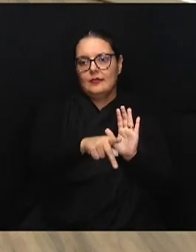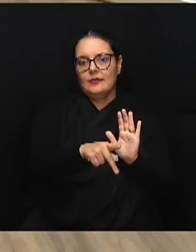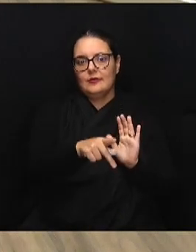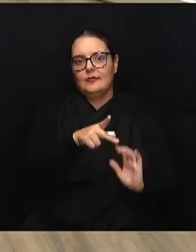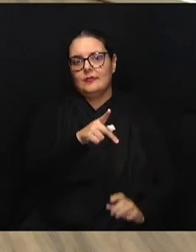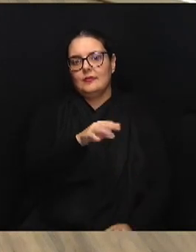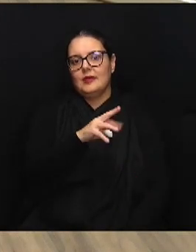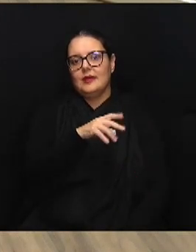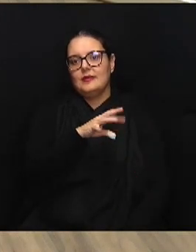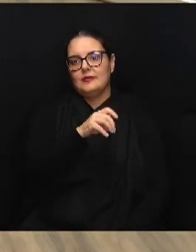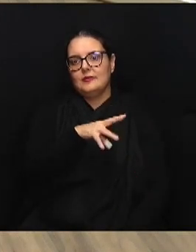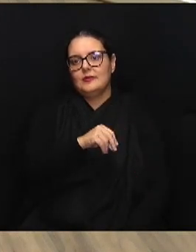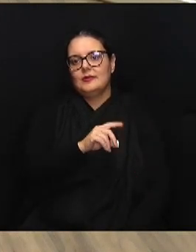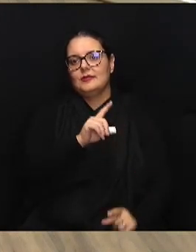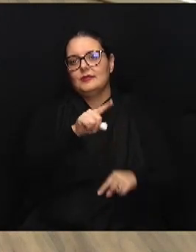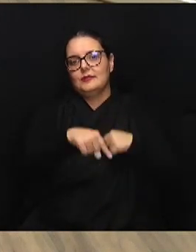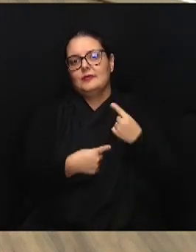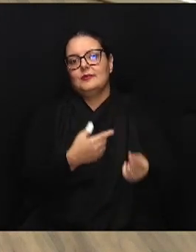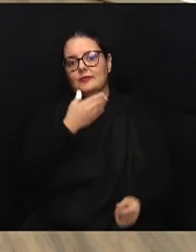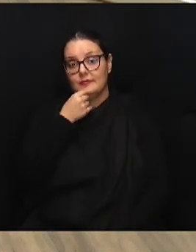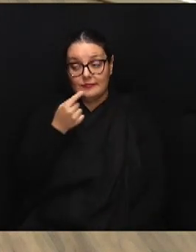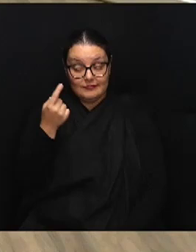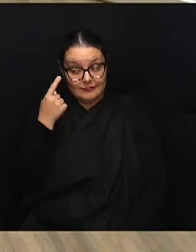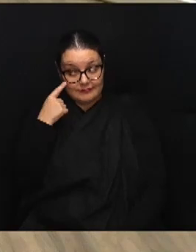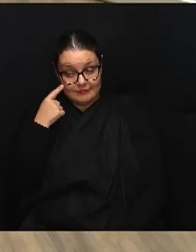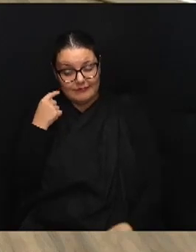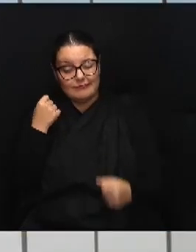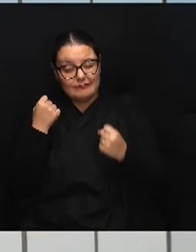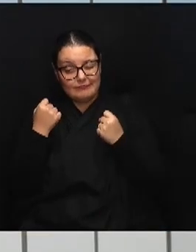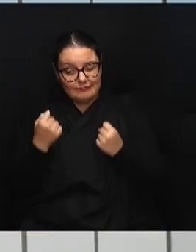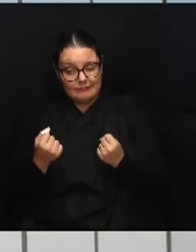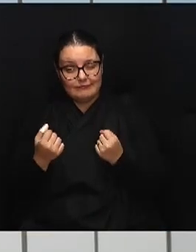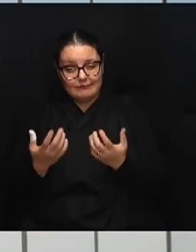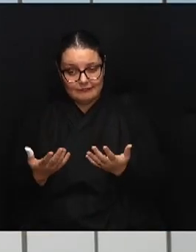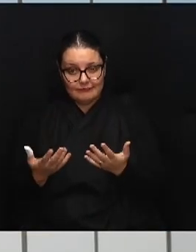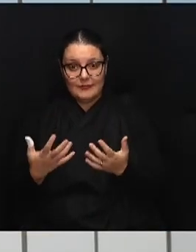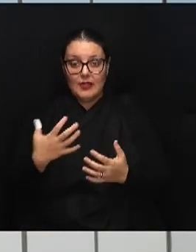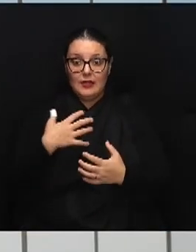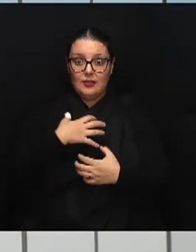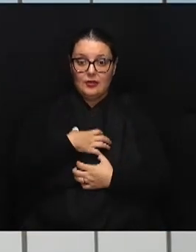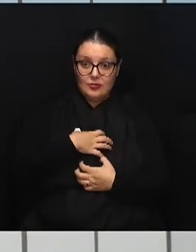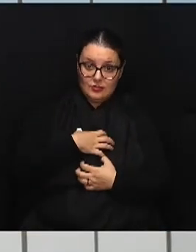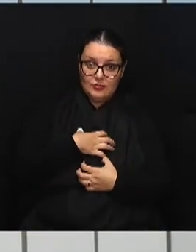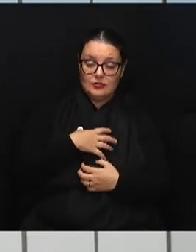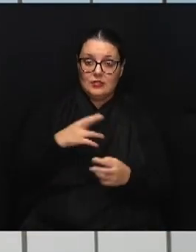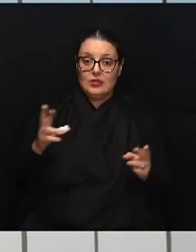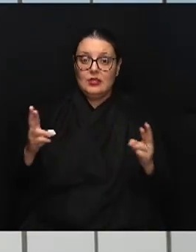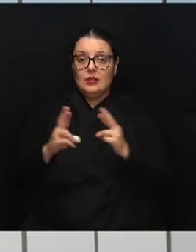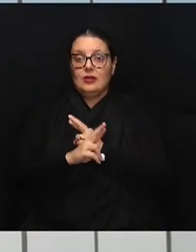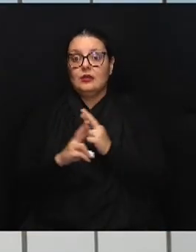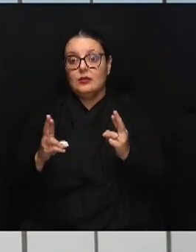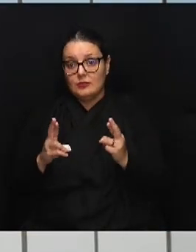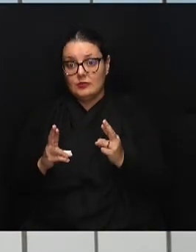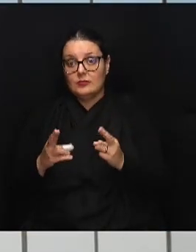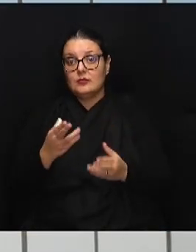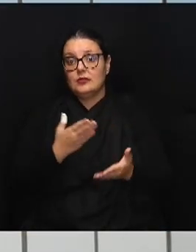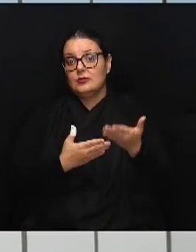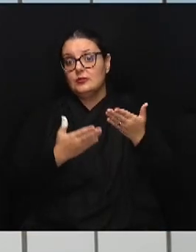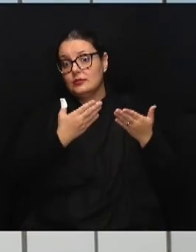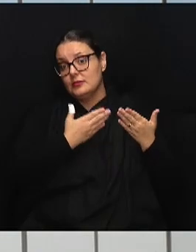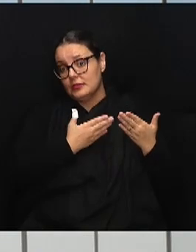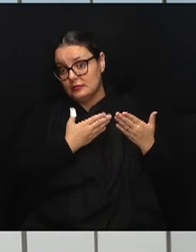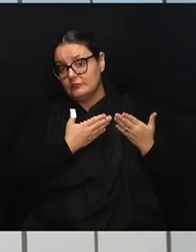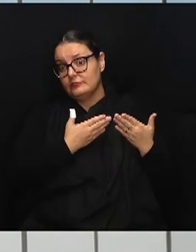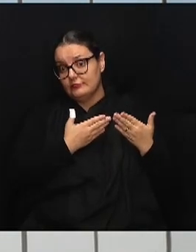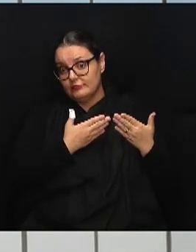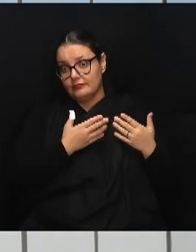patrimônio de outro homem. Então, olha que coisa cruel, né? A forma como as relações eram tratadas